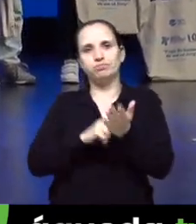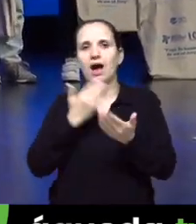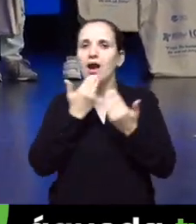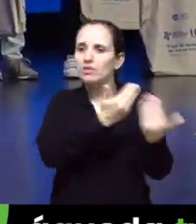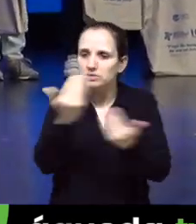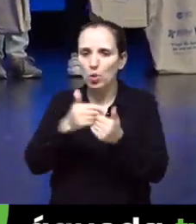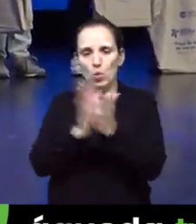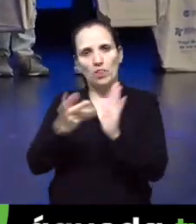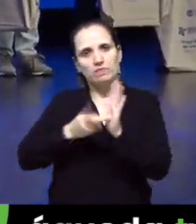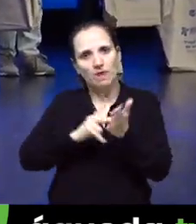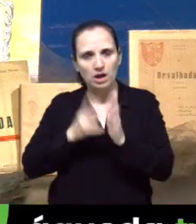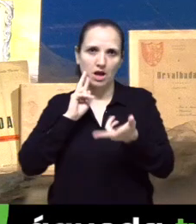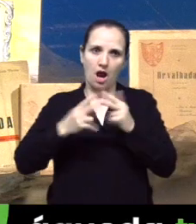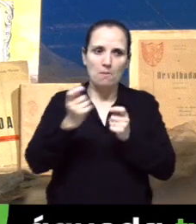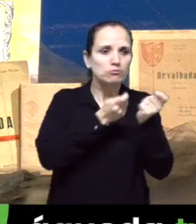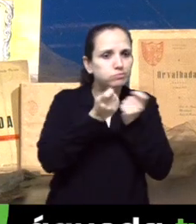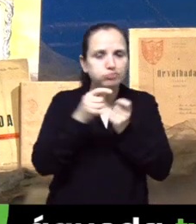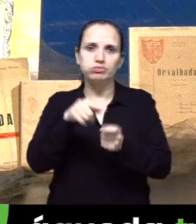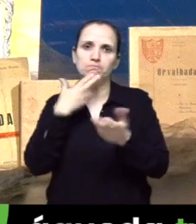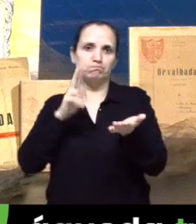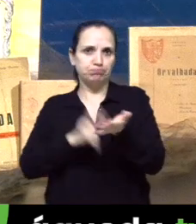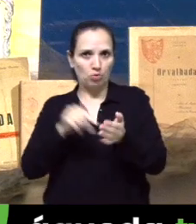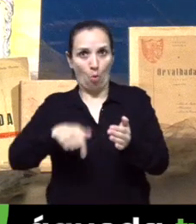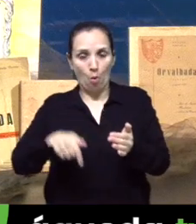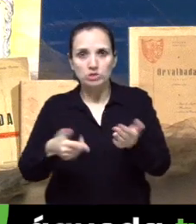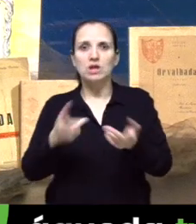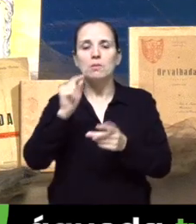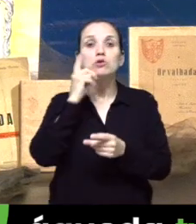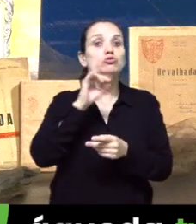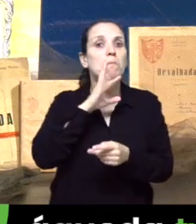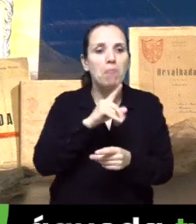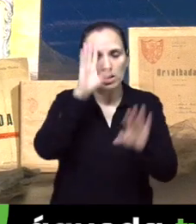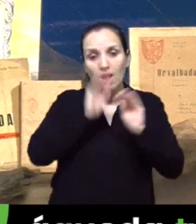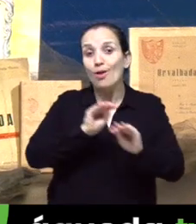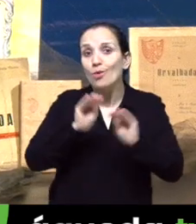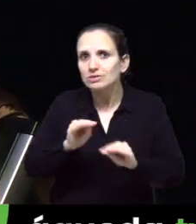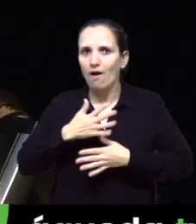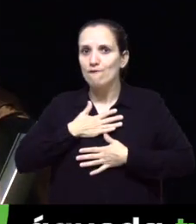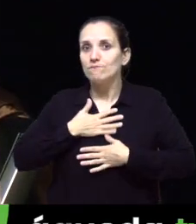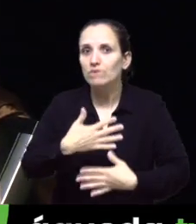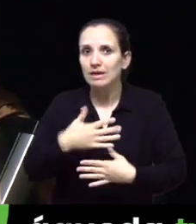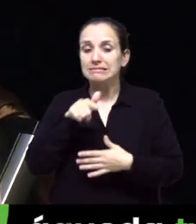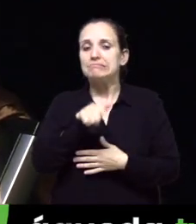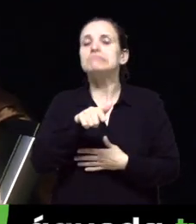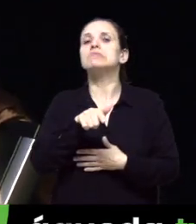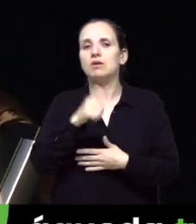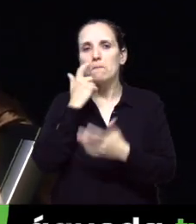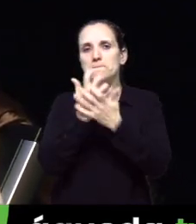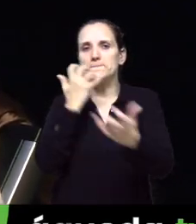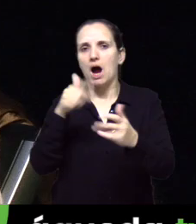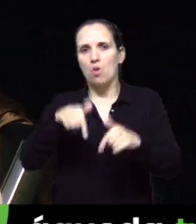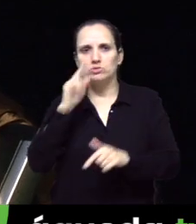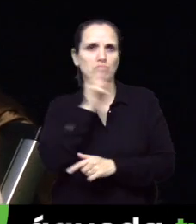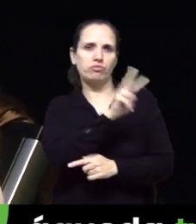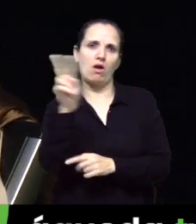E, logicamente, agradecer aos técnicos da Câmara que organizaram este evento, agradecer também aos pais pela educação, porque